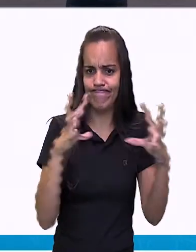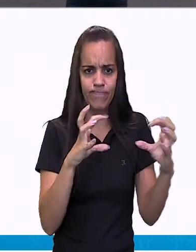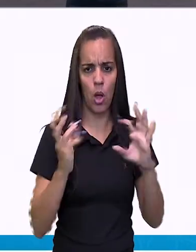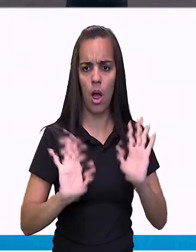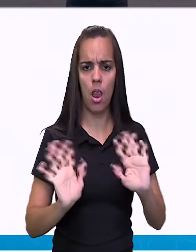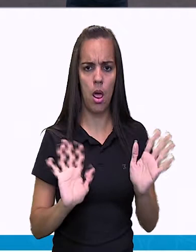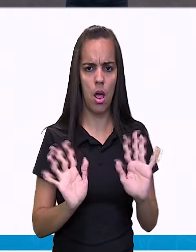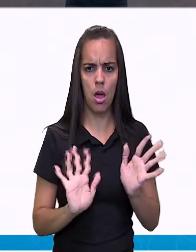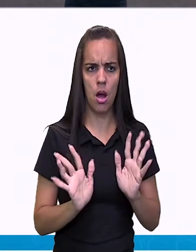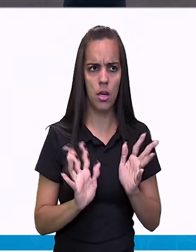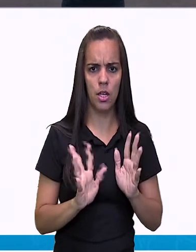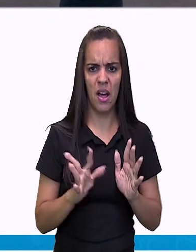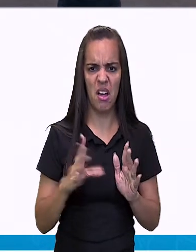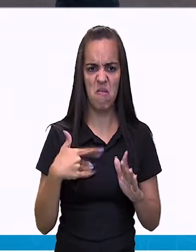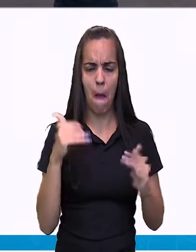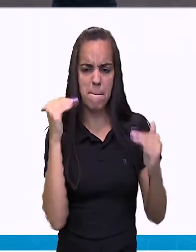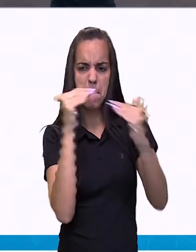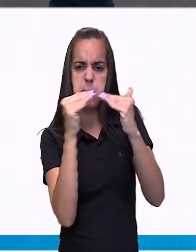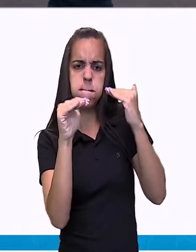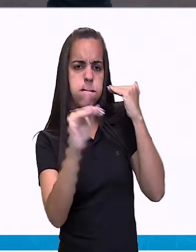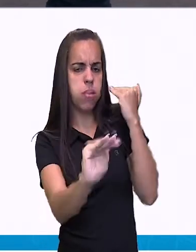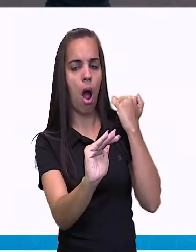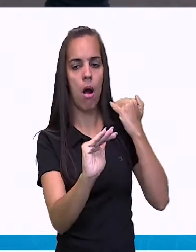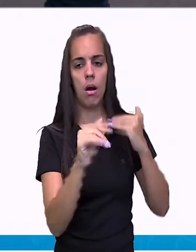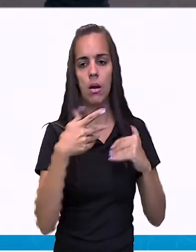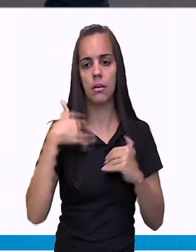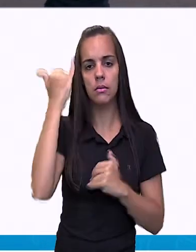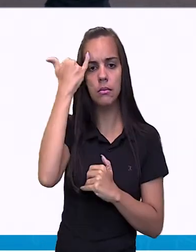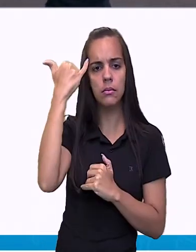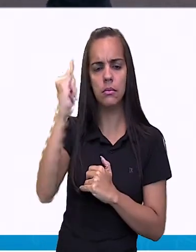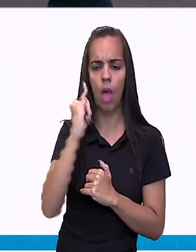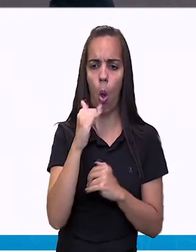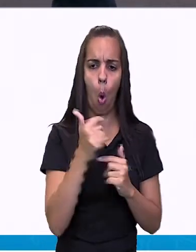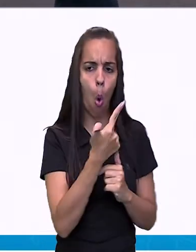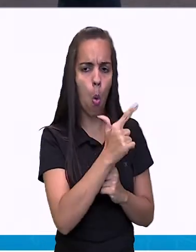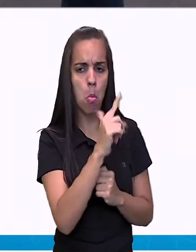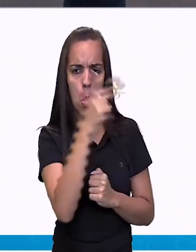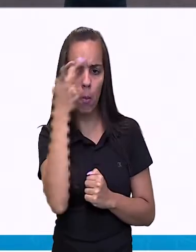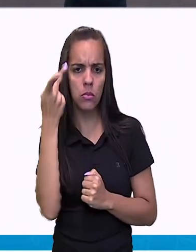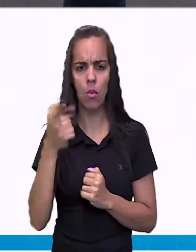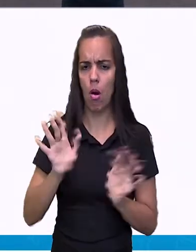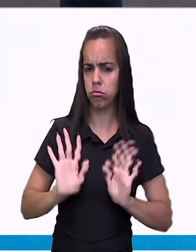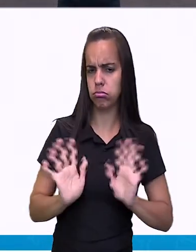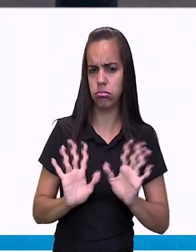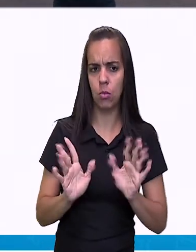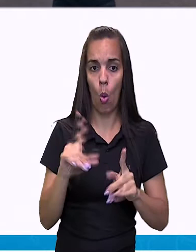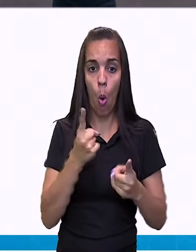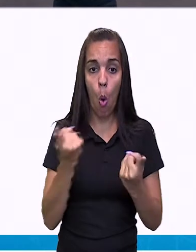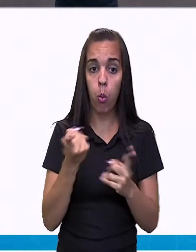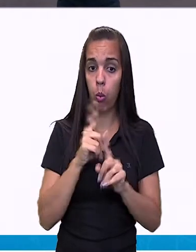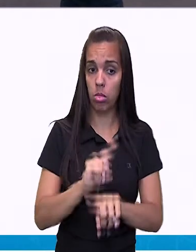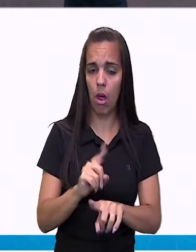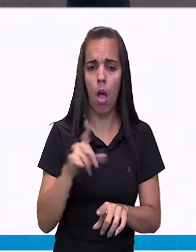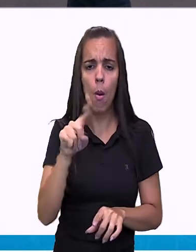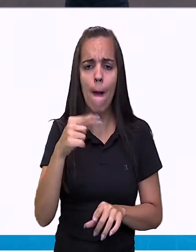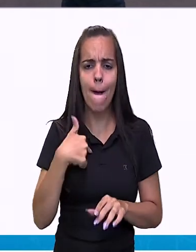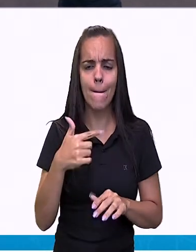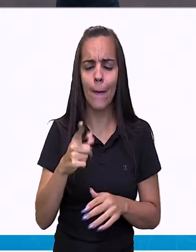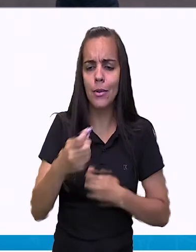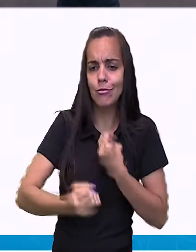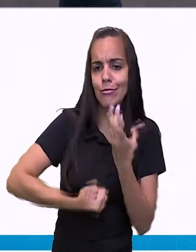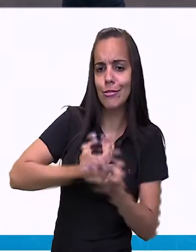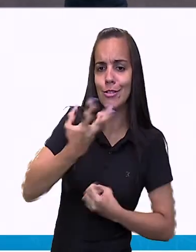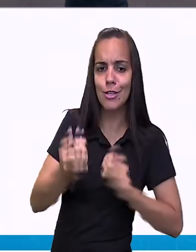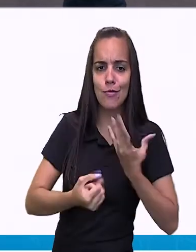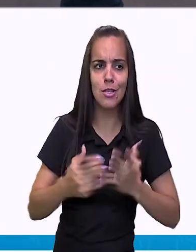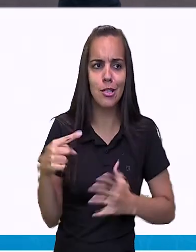é discordar da ideia dos outros. Ao contrário, não é só isso, não é mesmo? O debate